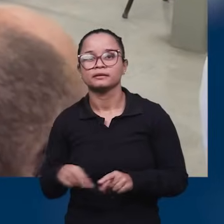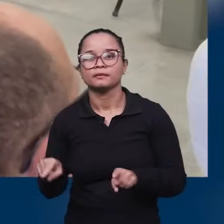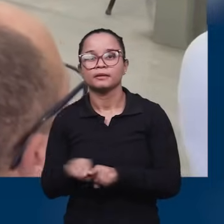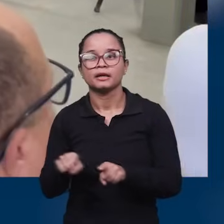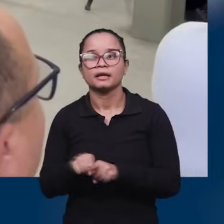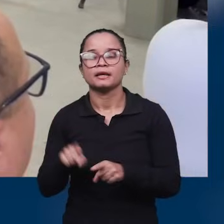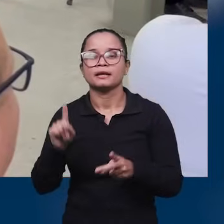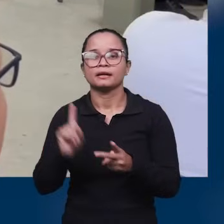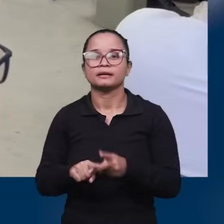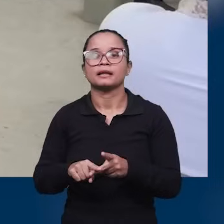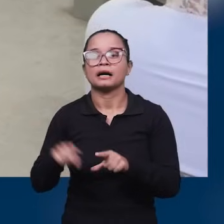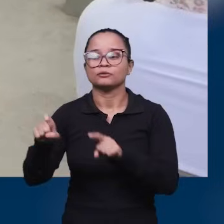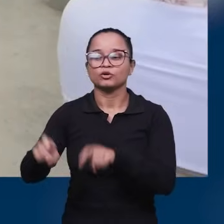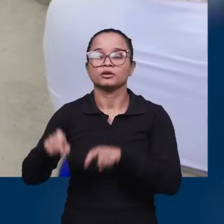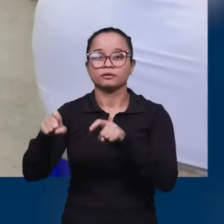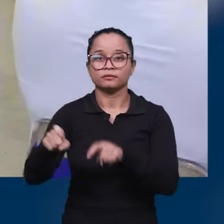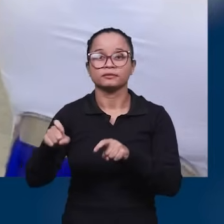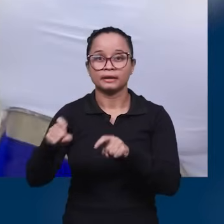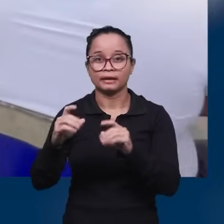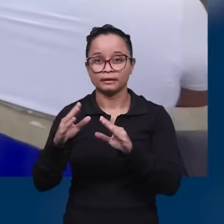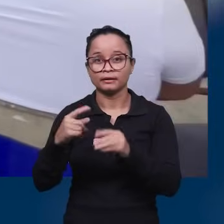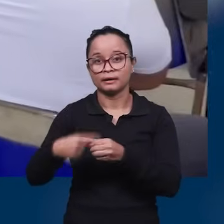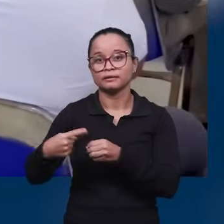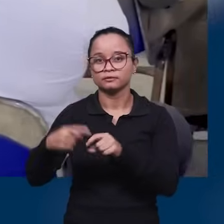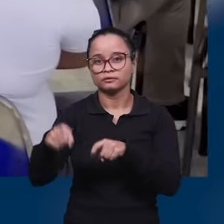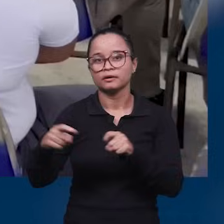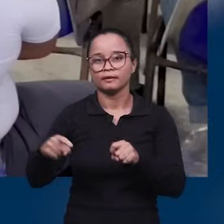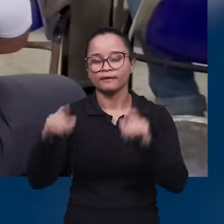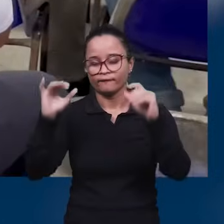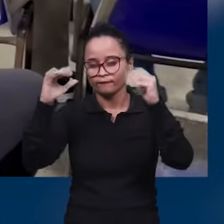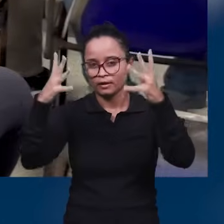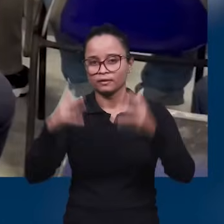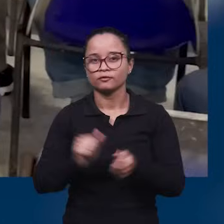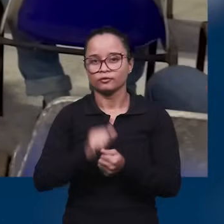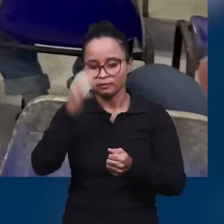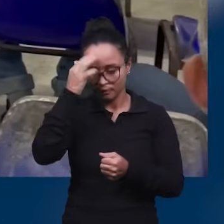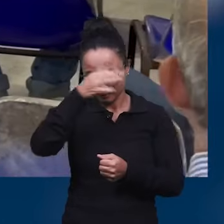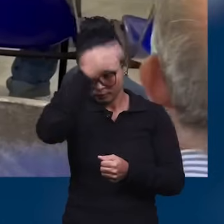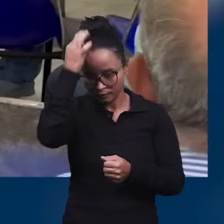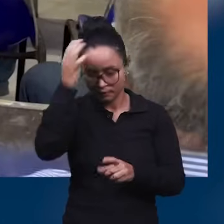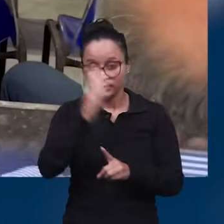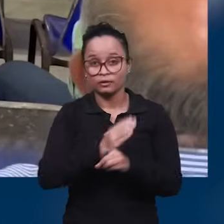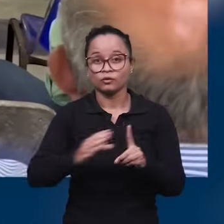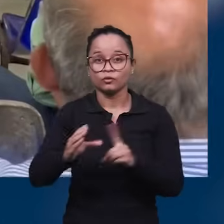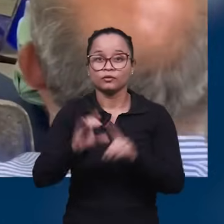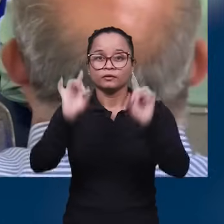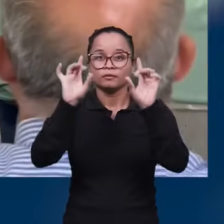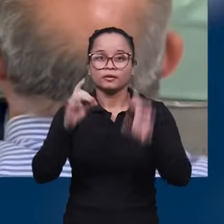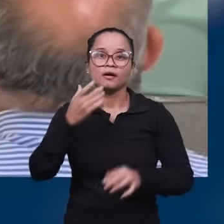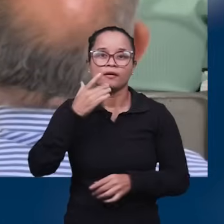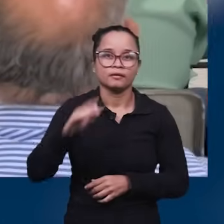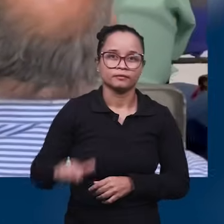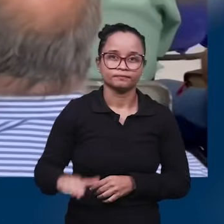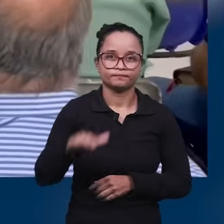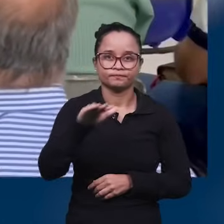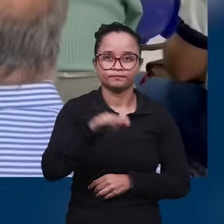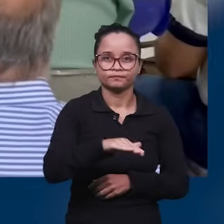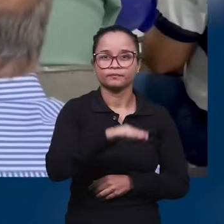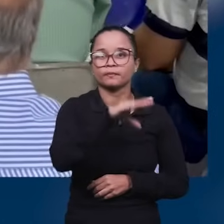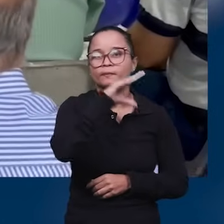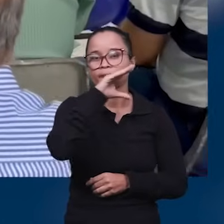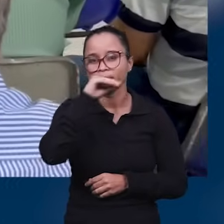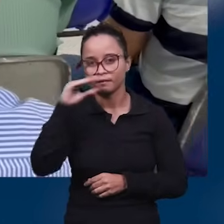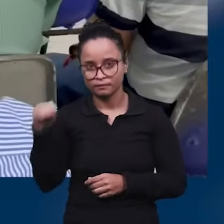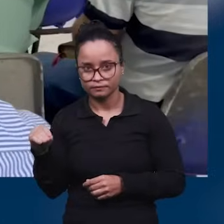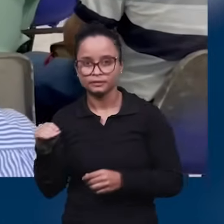seminário. Pela manhã, pastores aqui do estado ministraram aulas sobre o compromisso e as características dos membros do grupo de louvor